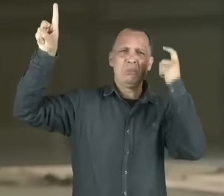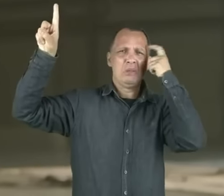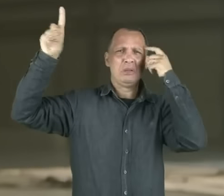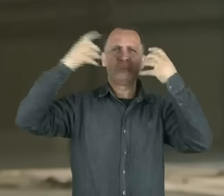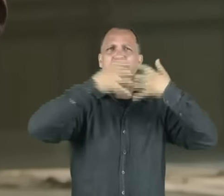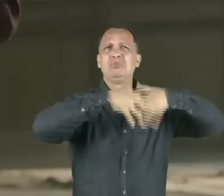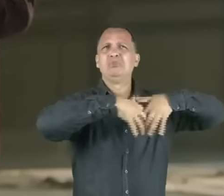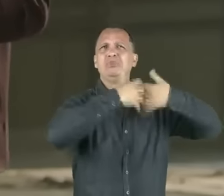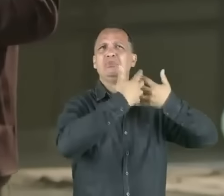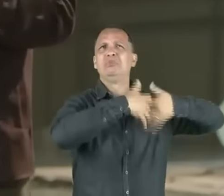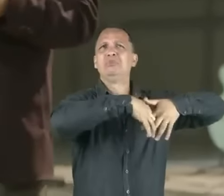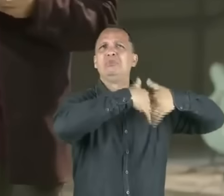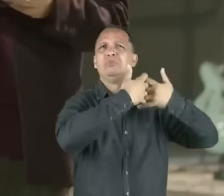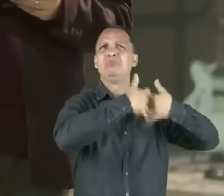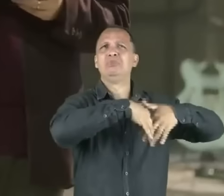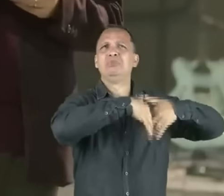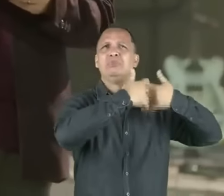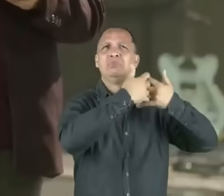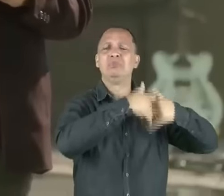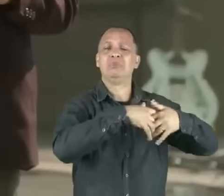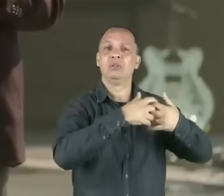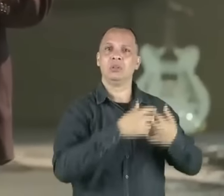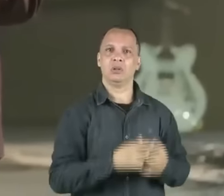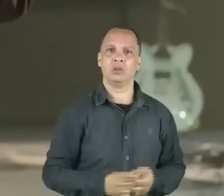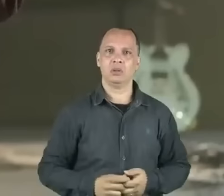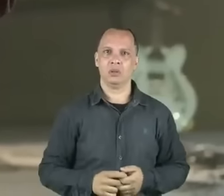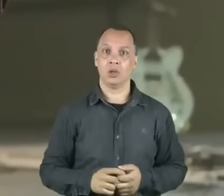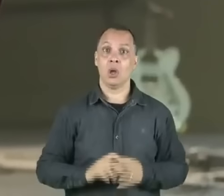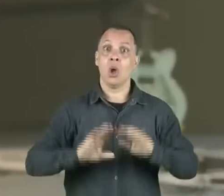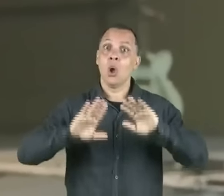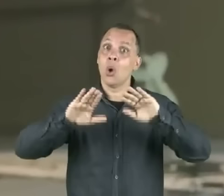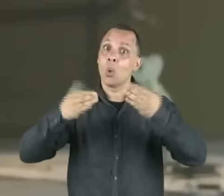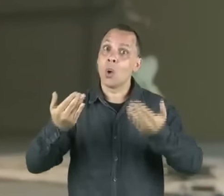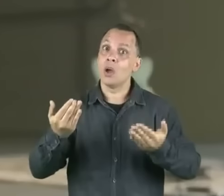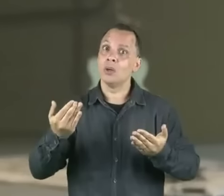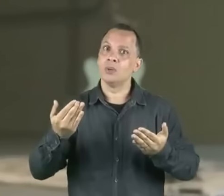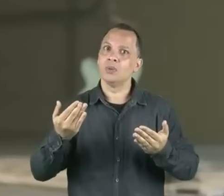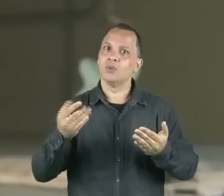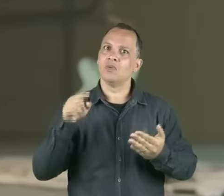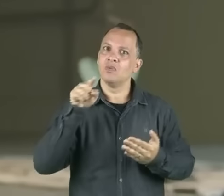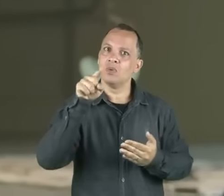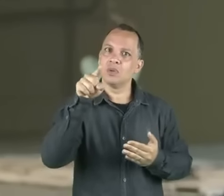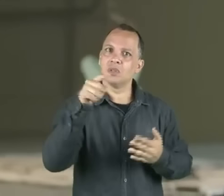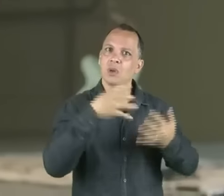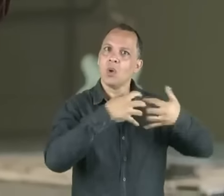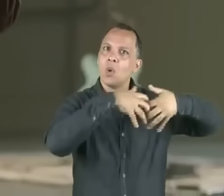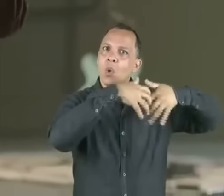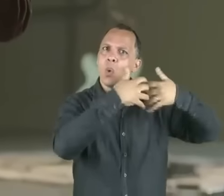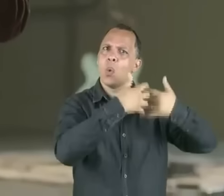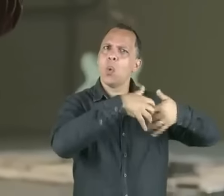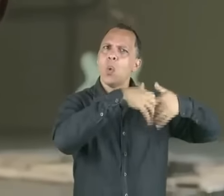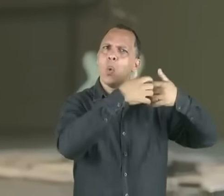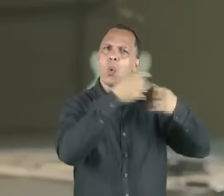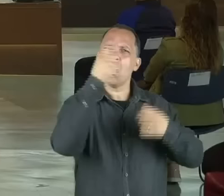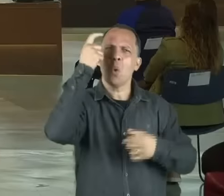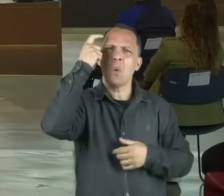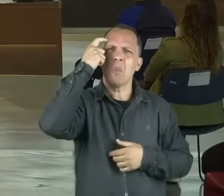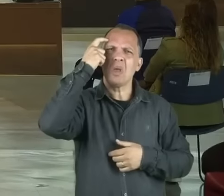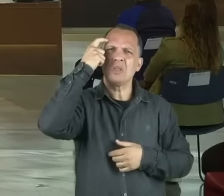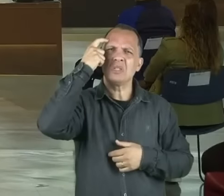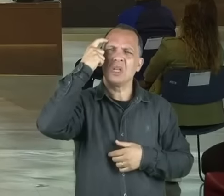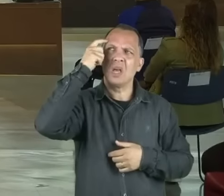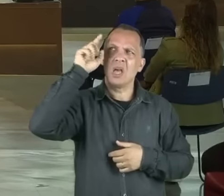eu e você quando começa pensar essas coisas e essa é uma maneira como